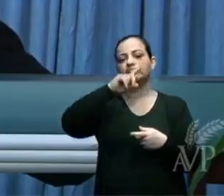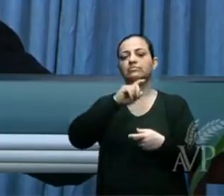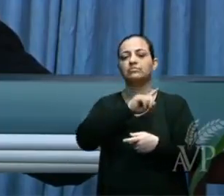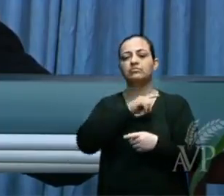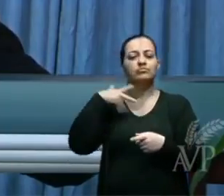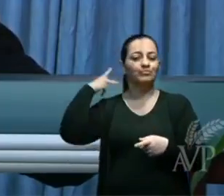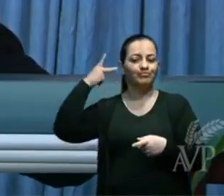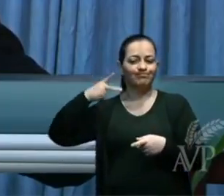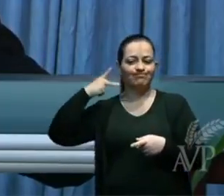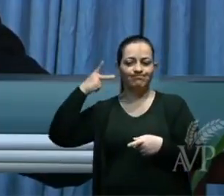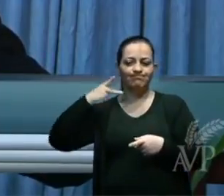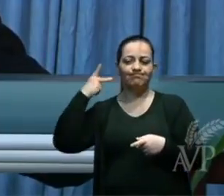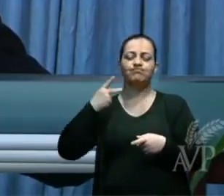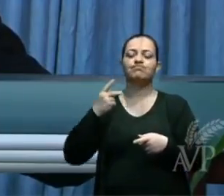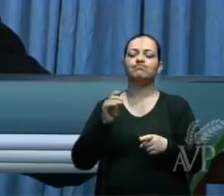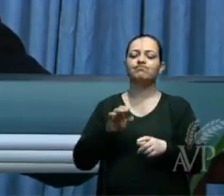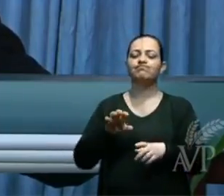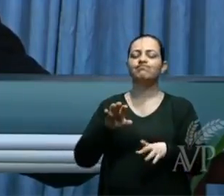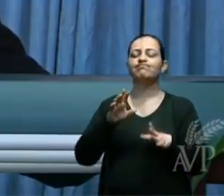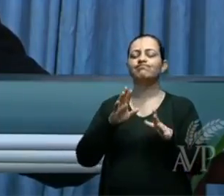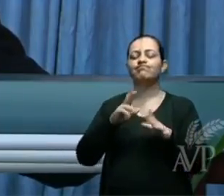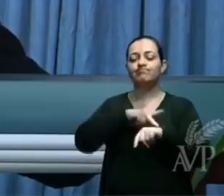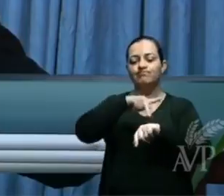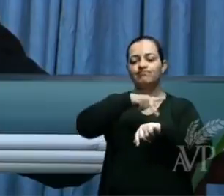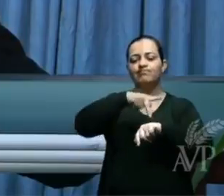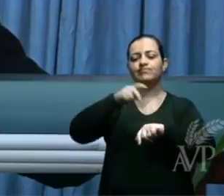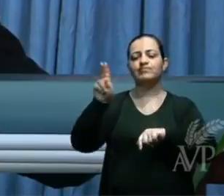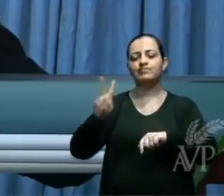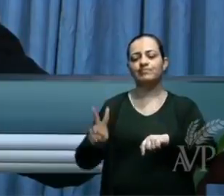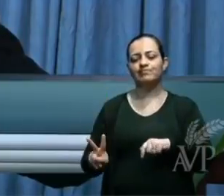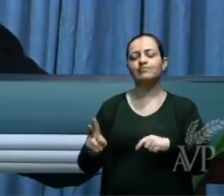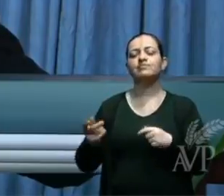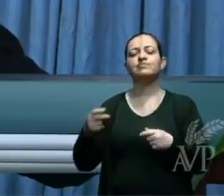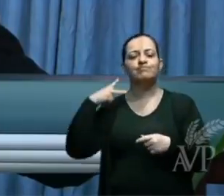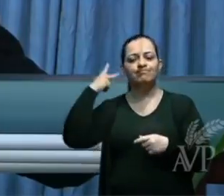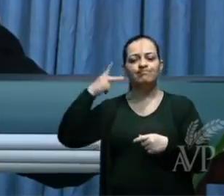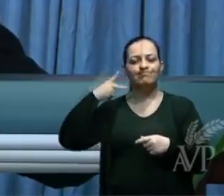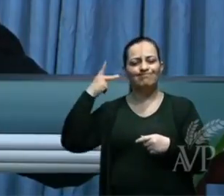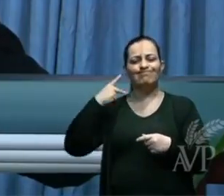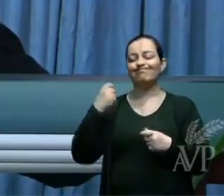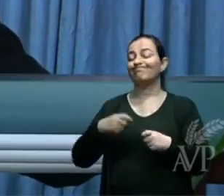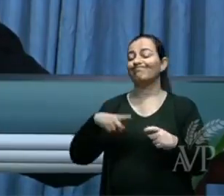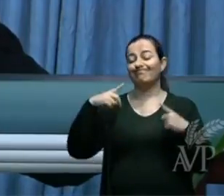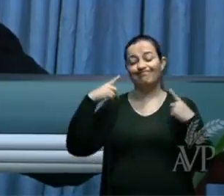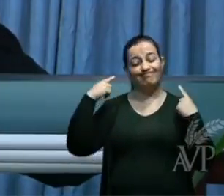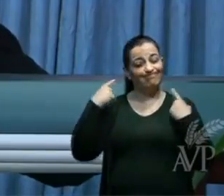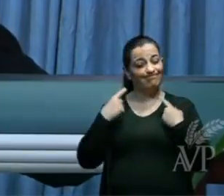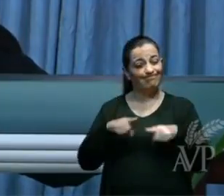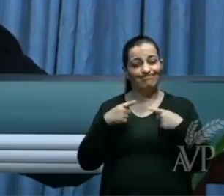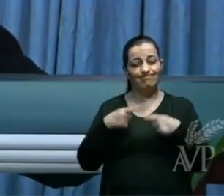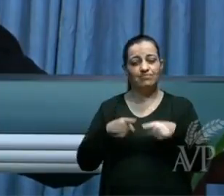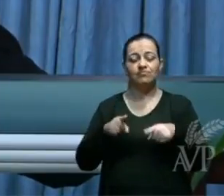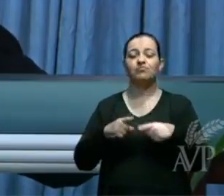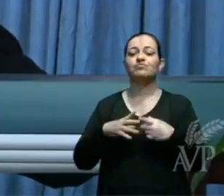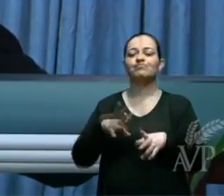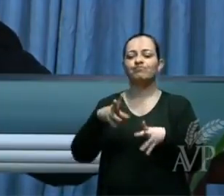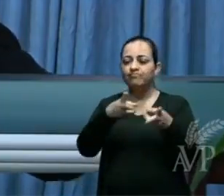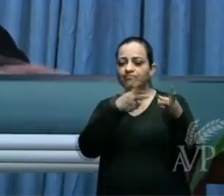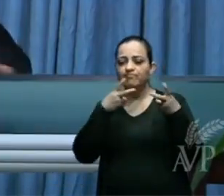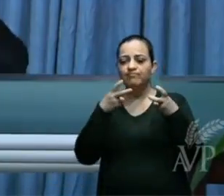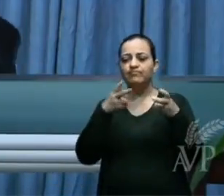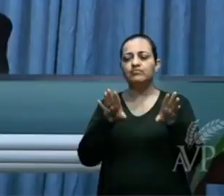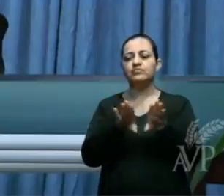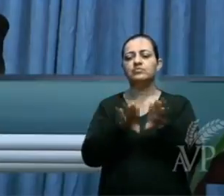a situação é muito crítica e eu vi entre os pastores